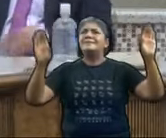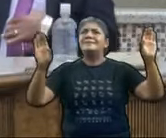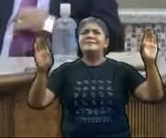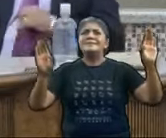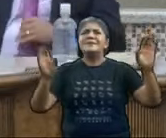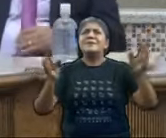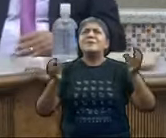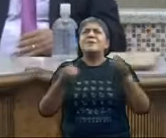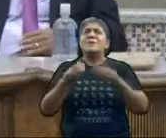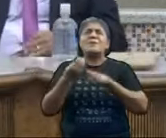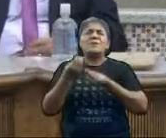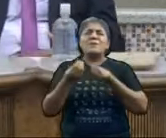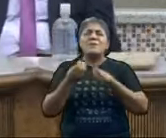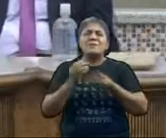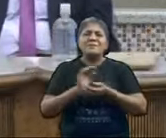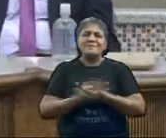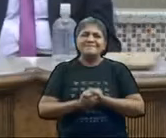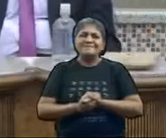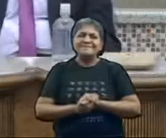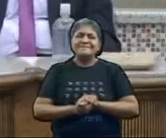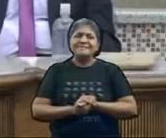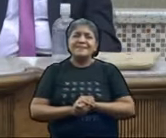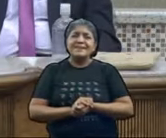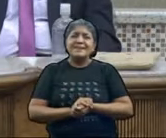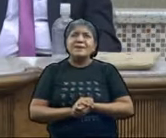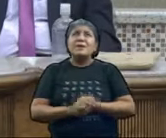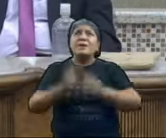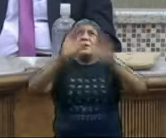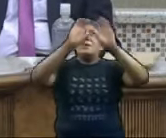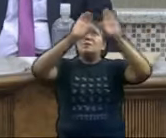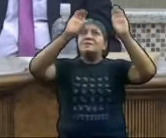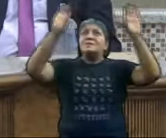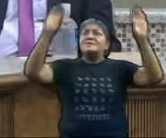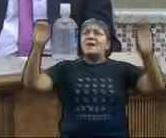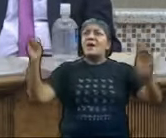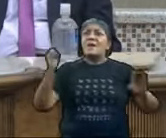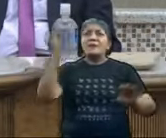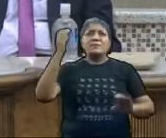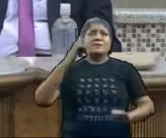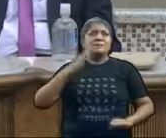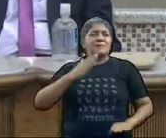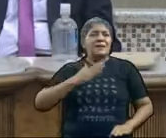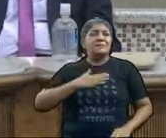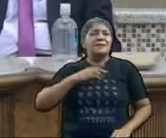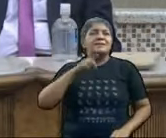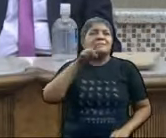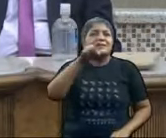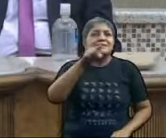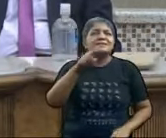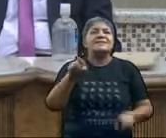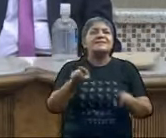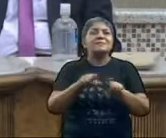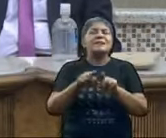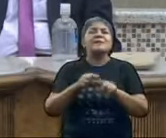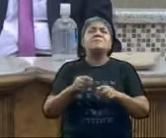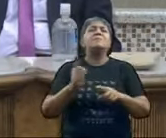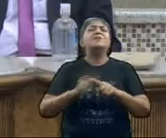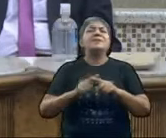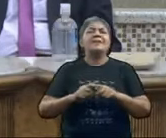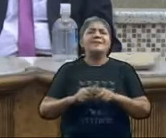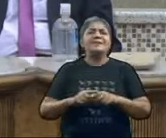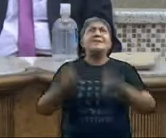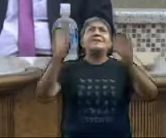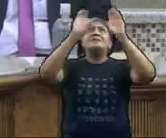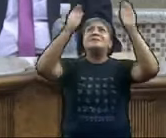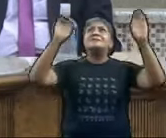que é que, por que que esses céus de Deus é importante para mim e para você? Por que que ele é